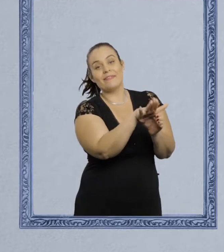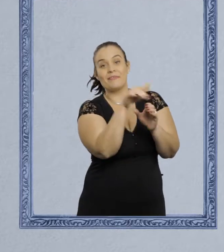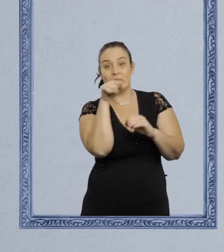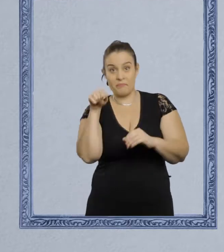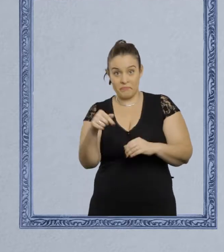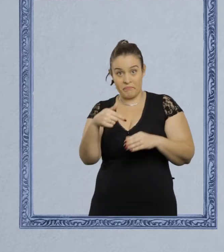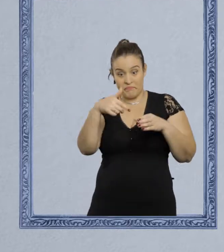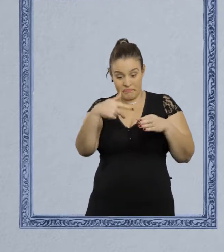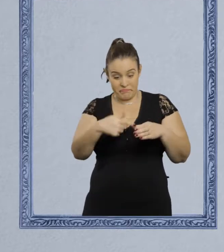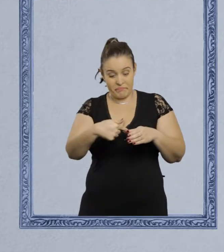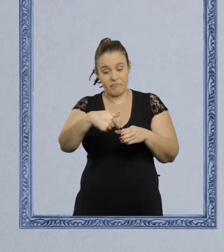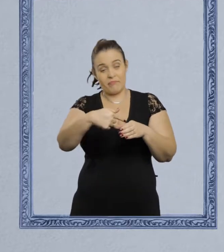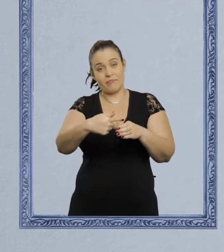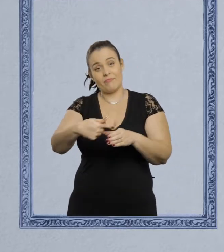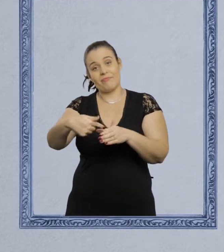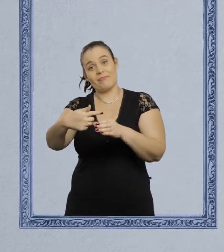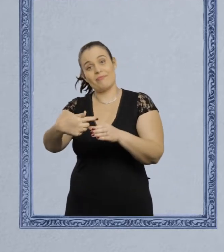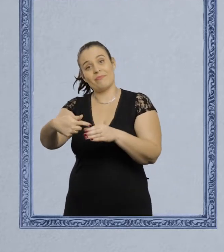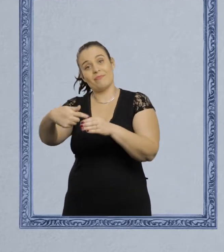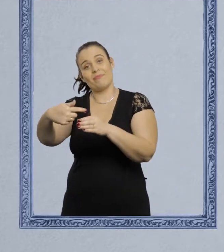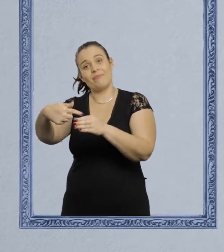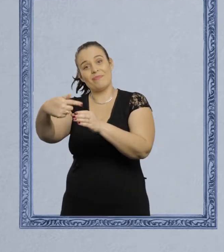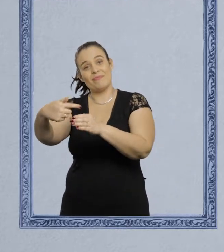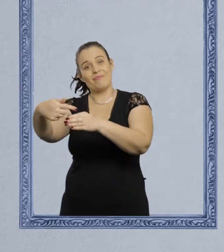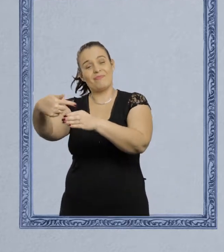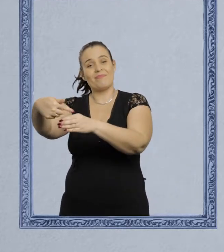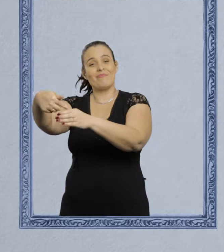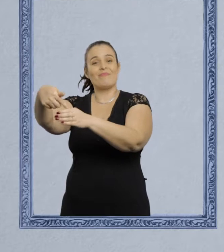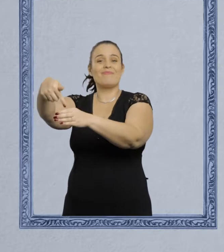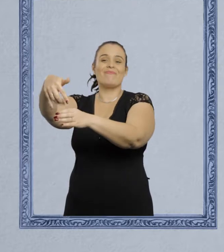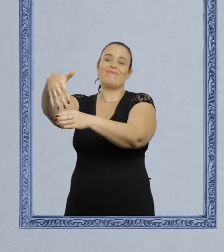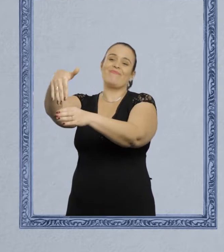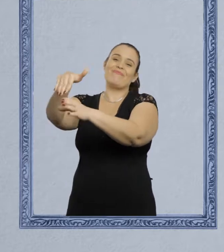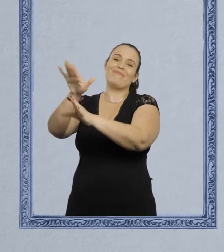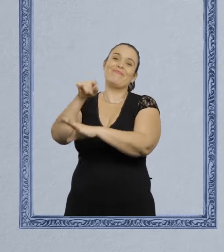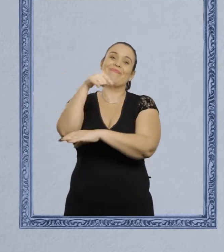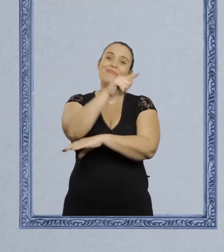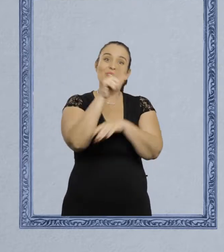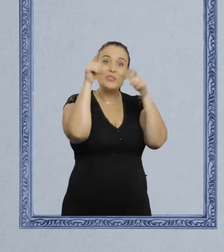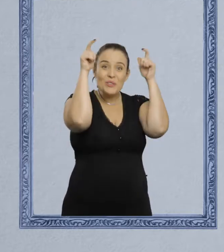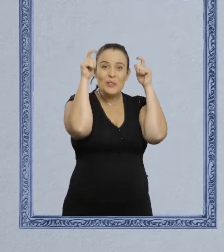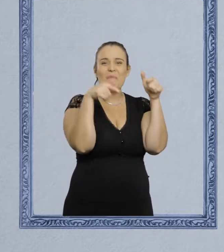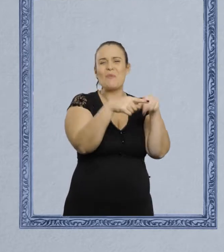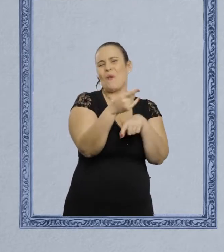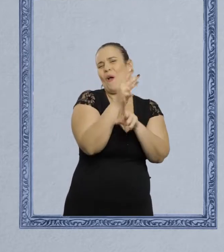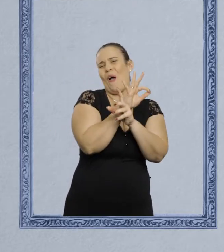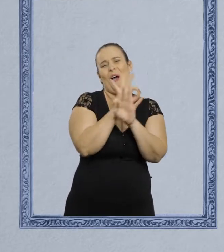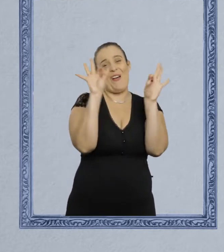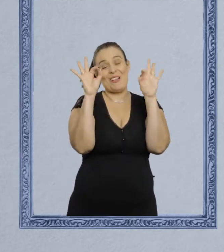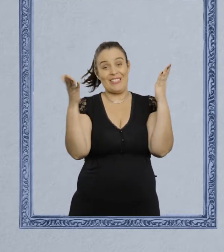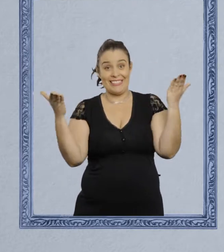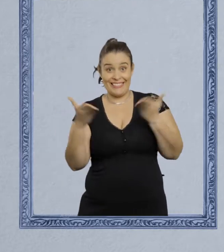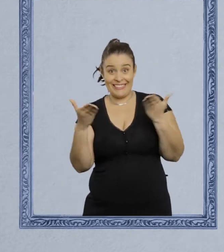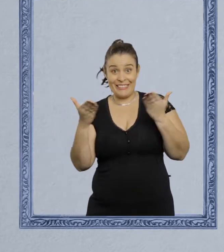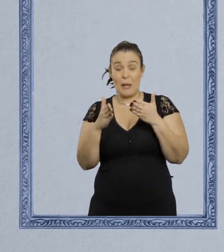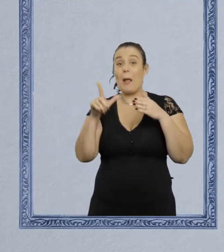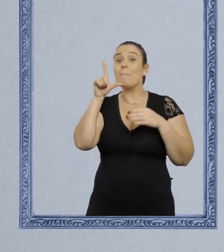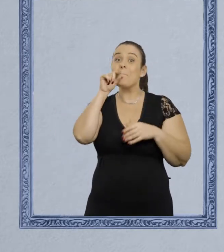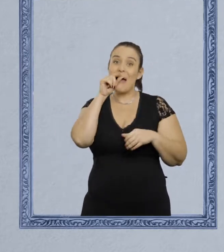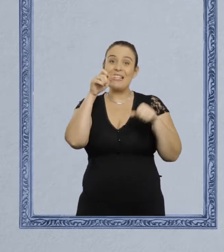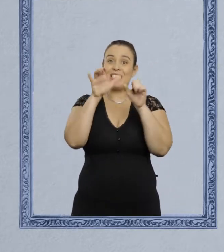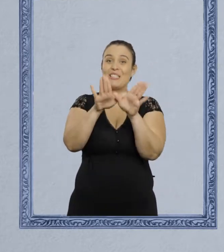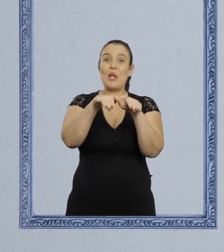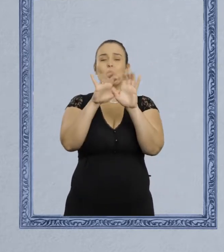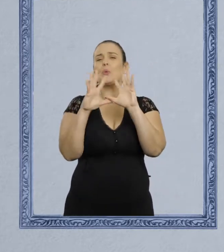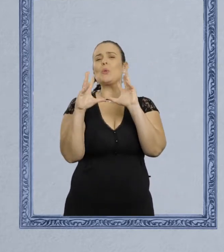fácil para a pássara encontrar. O chapéu fez muito sucesso. Era um ótimo ninho. Agora, todos os pássaros